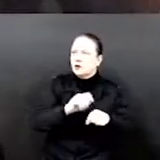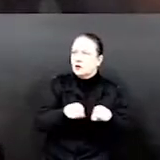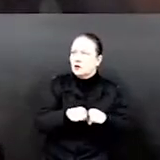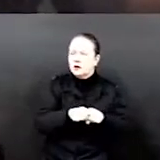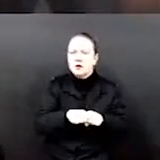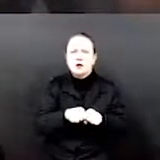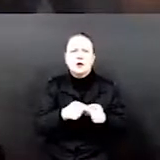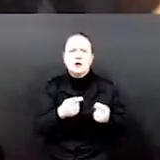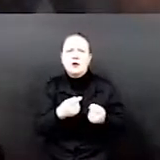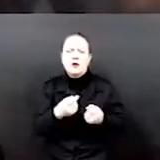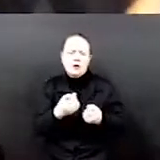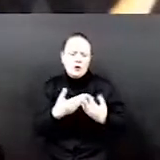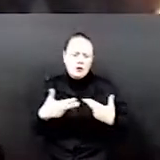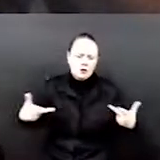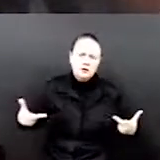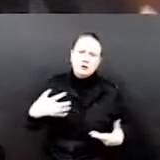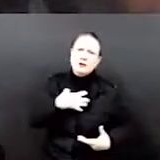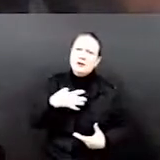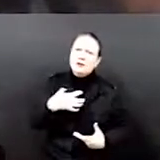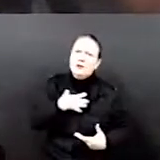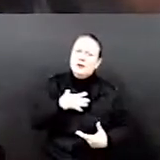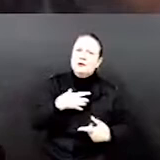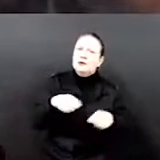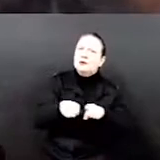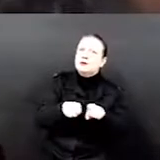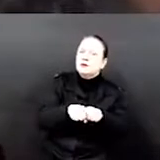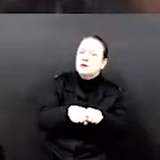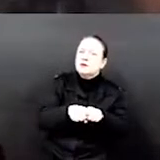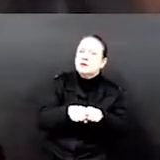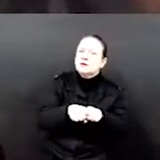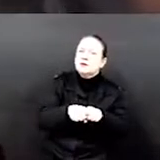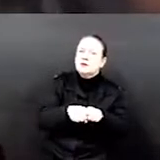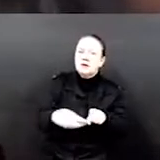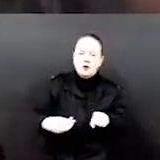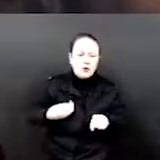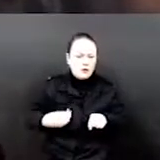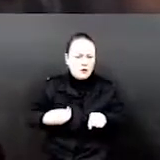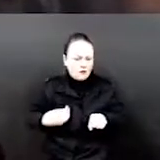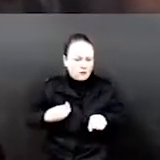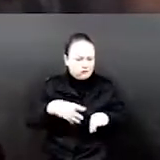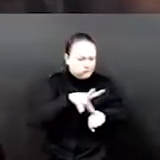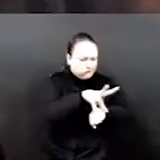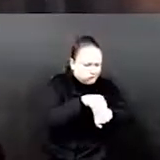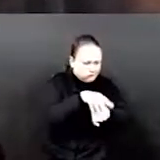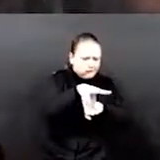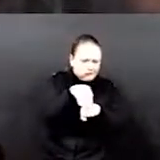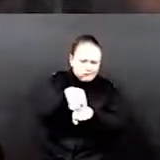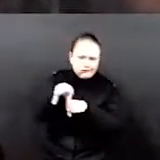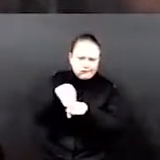que tivesse sentido, né, para estar dedicando uma vida de estudo, de aprendizado, né, de